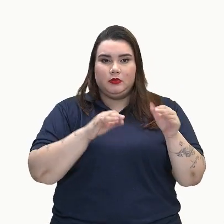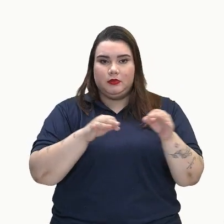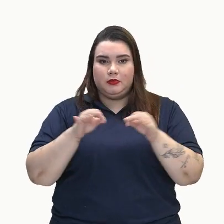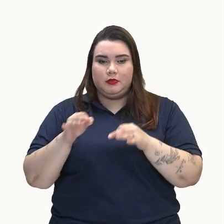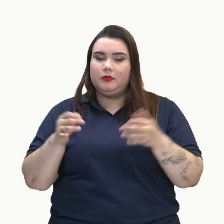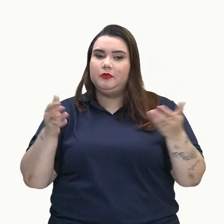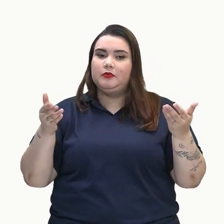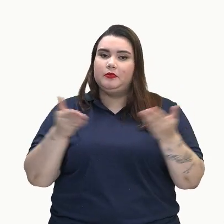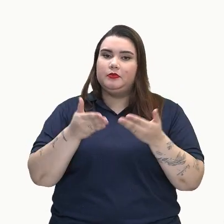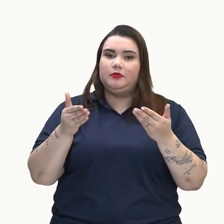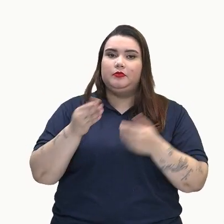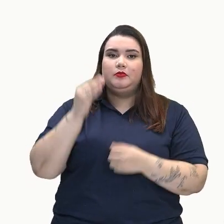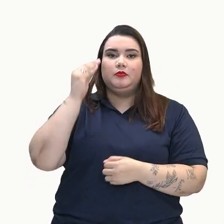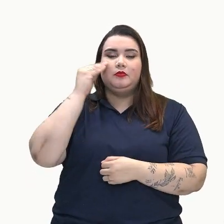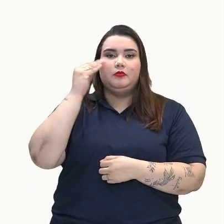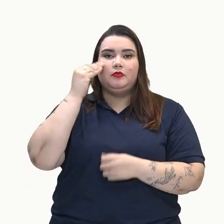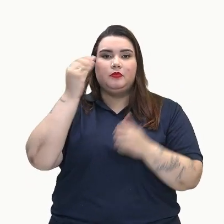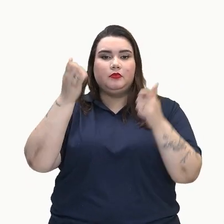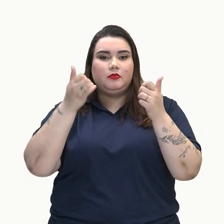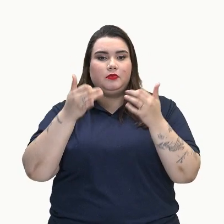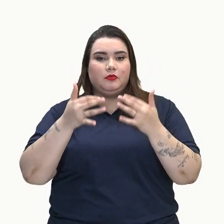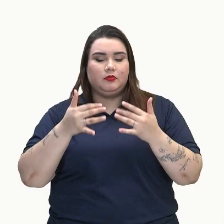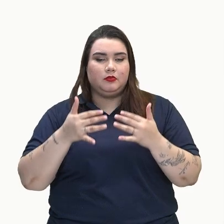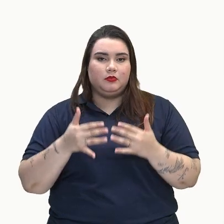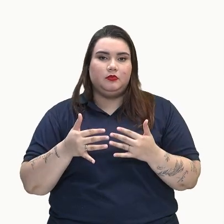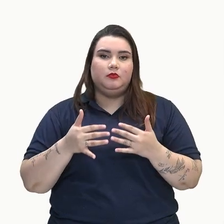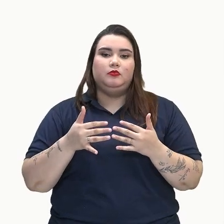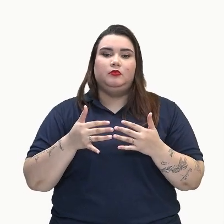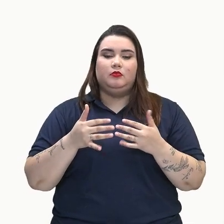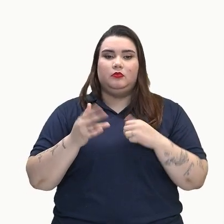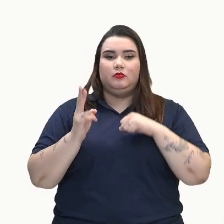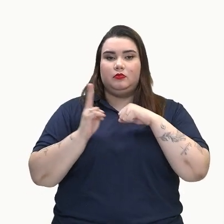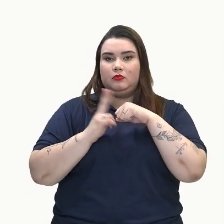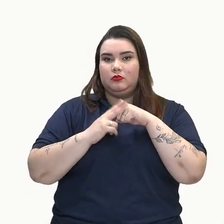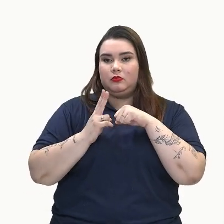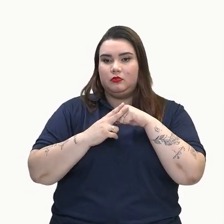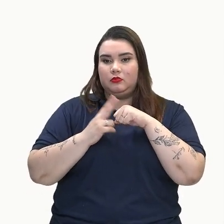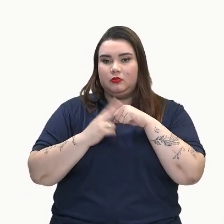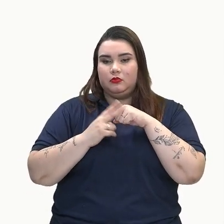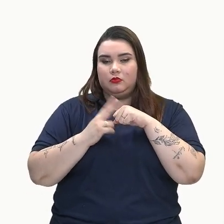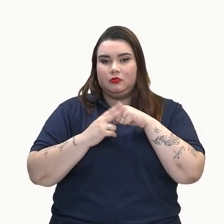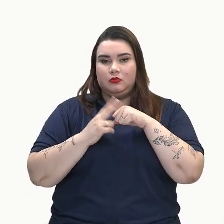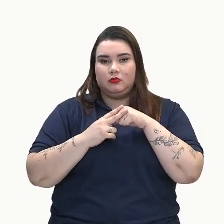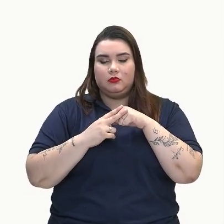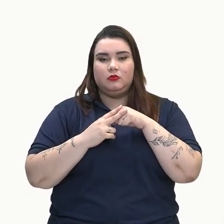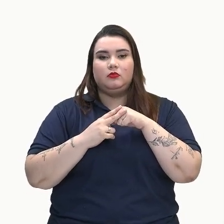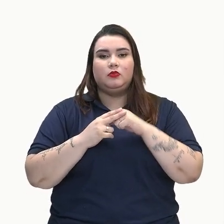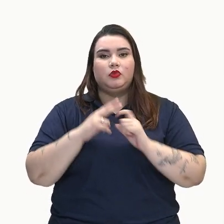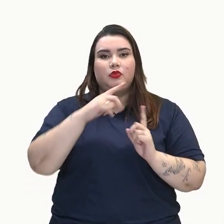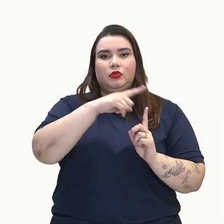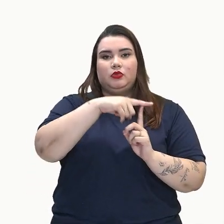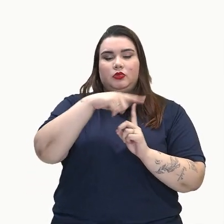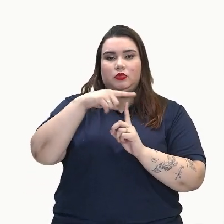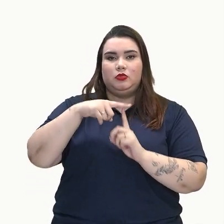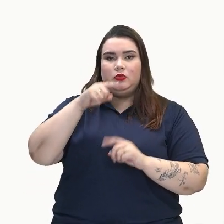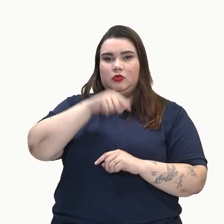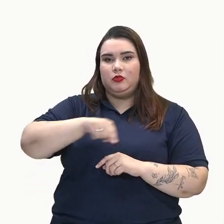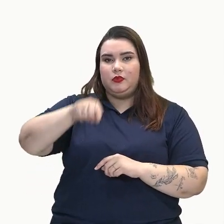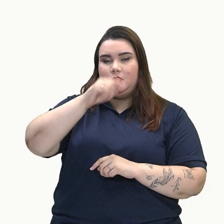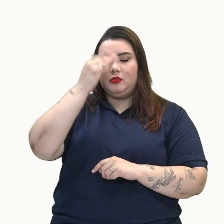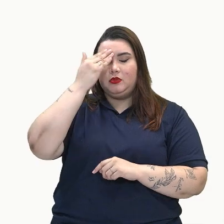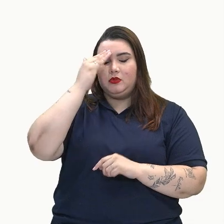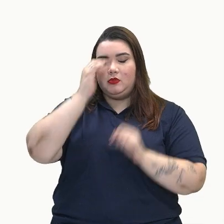vamos então verificar a questão, né, dos verbos transitivos diretos e indiretos, já que você entendeu tudo